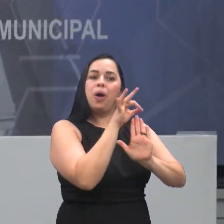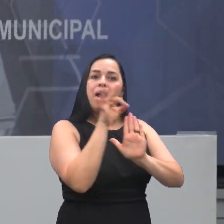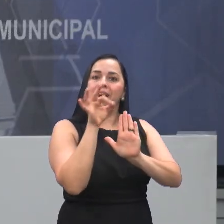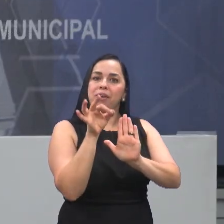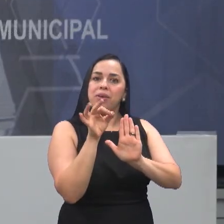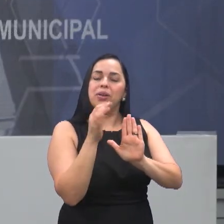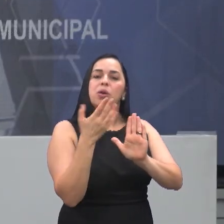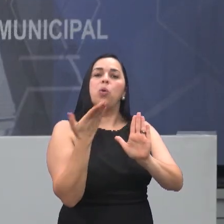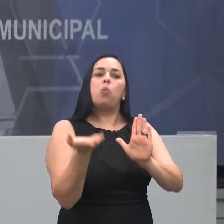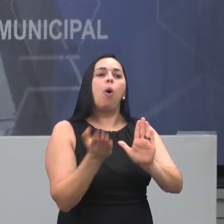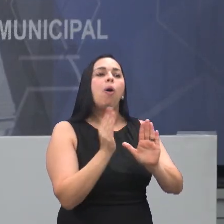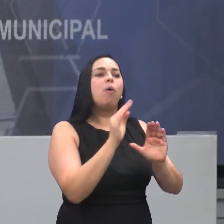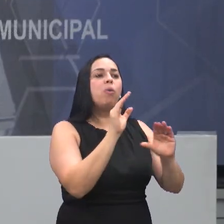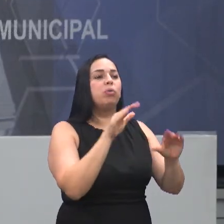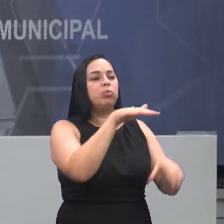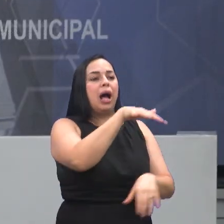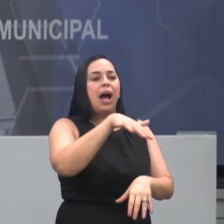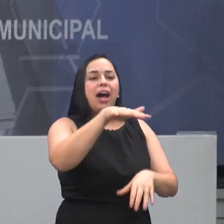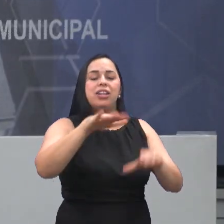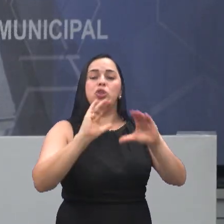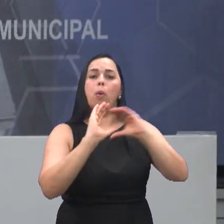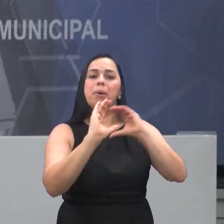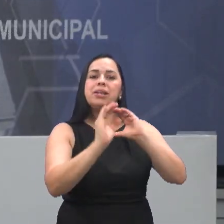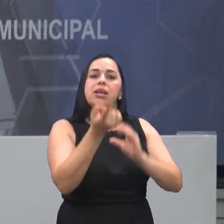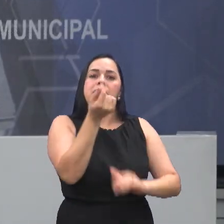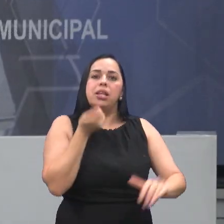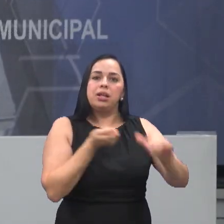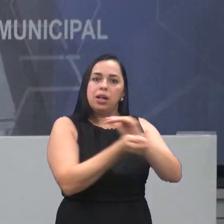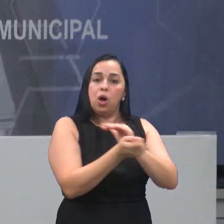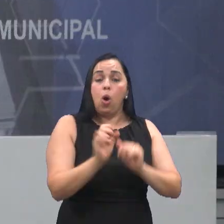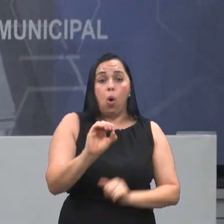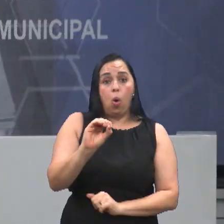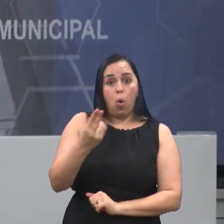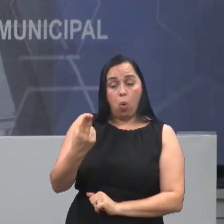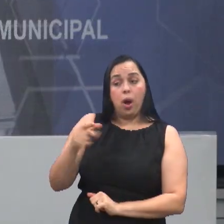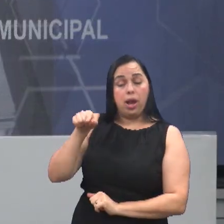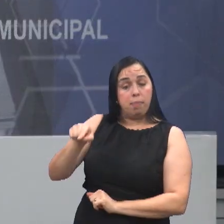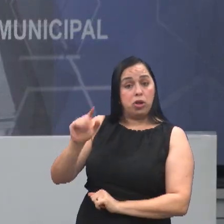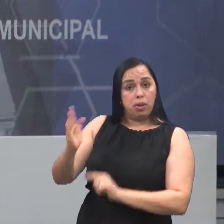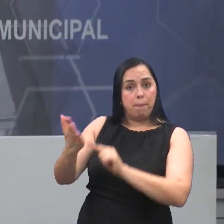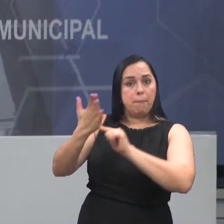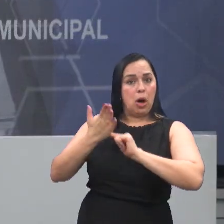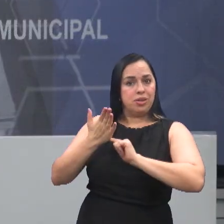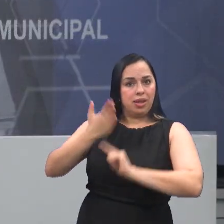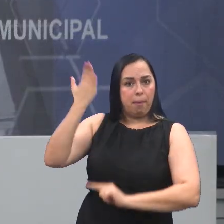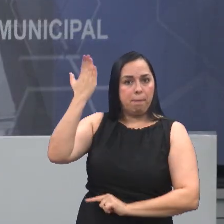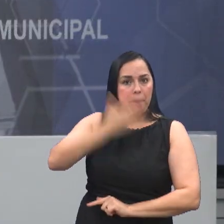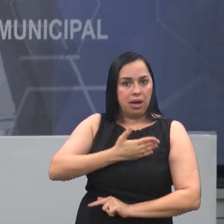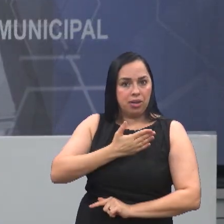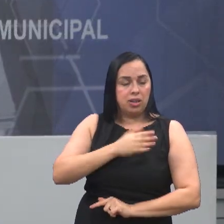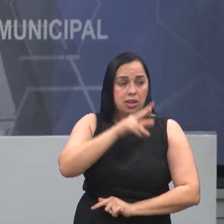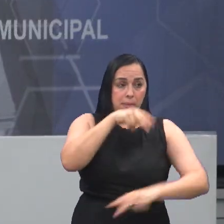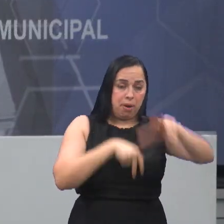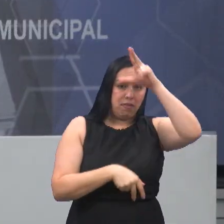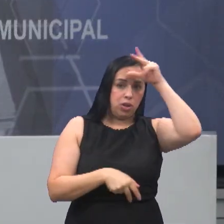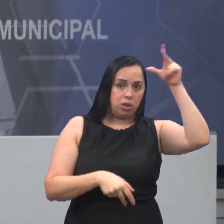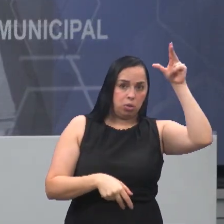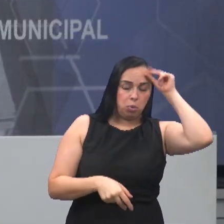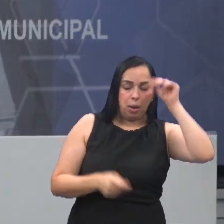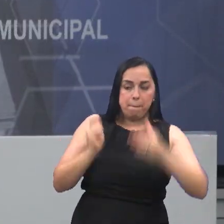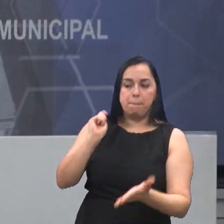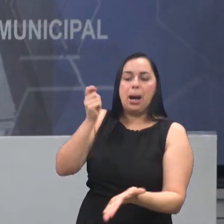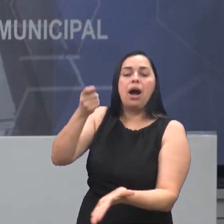recebem publicidade, ou o vereador pode trazer a prestação de contas de quanto foi pago pela prefeitura à rádio